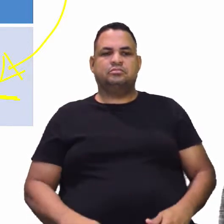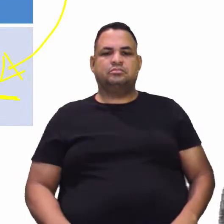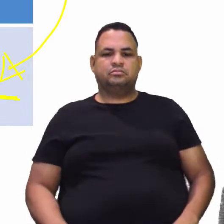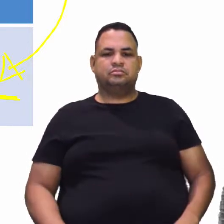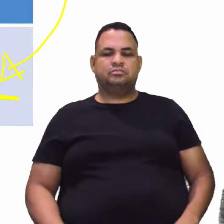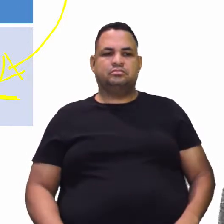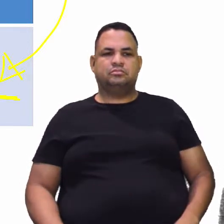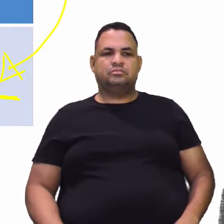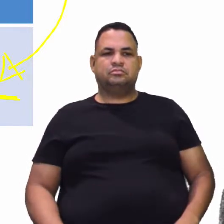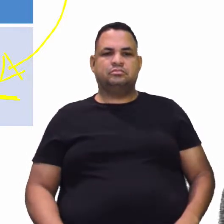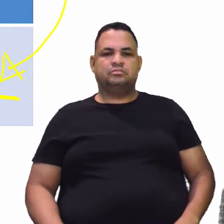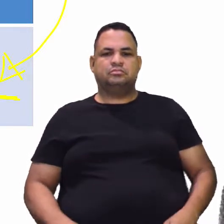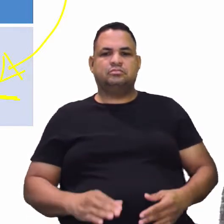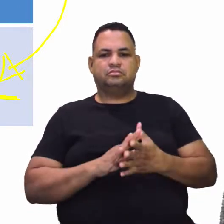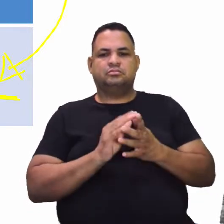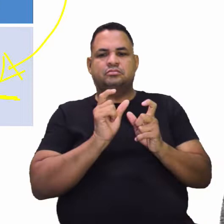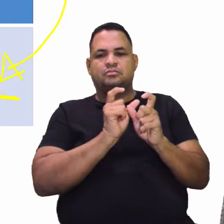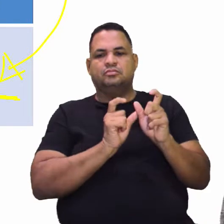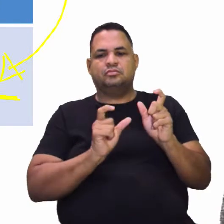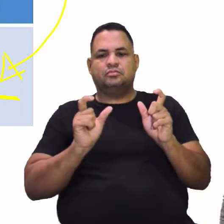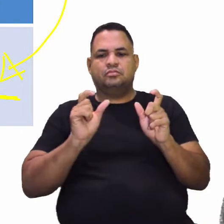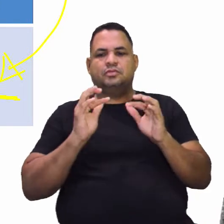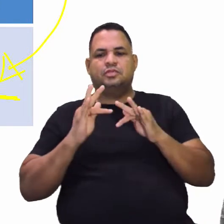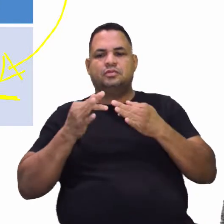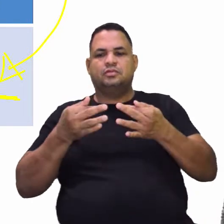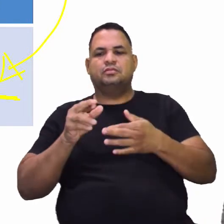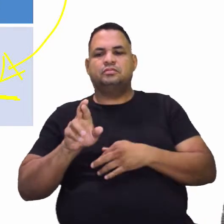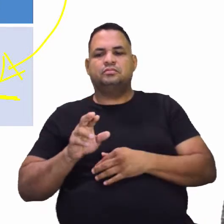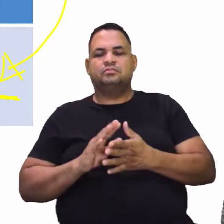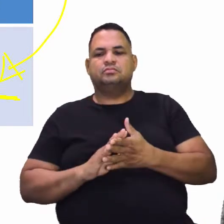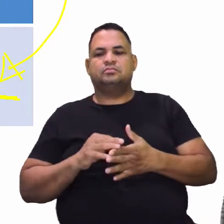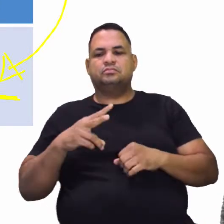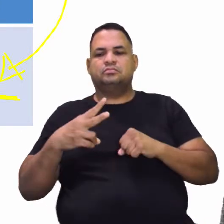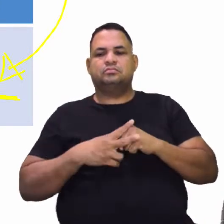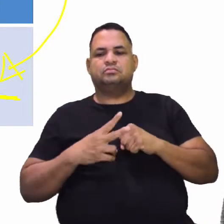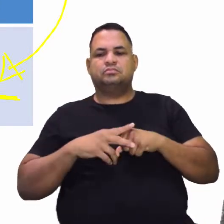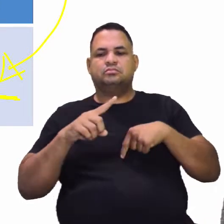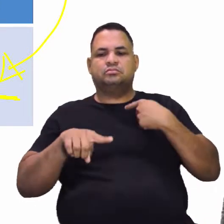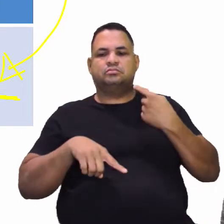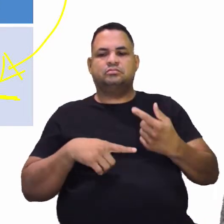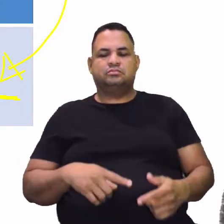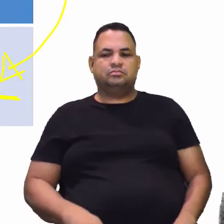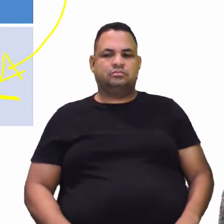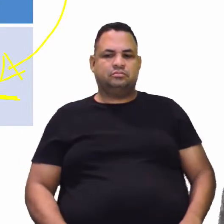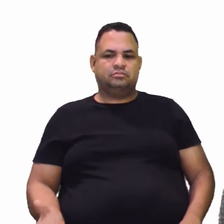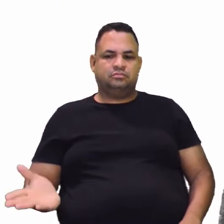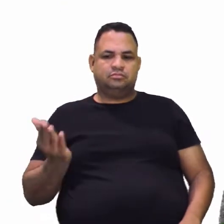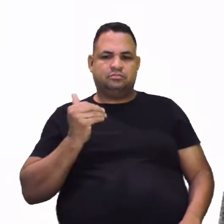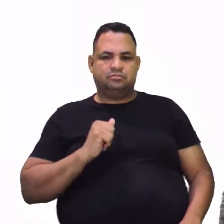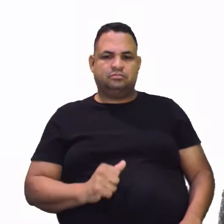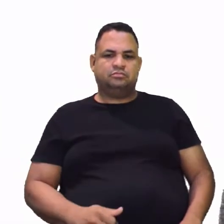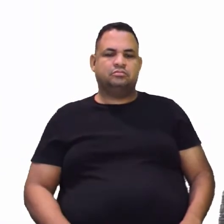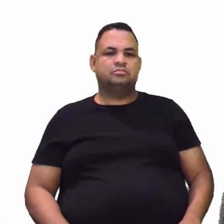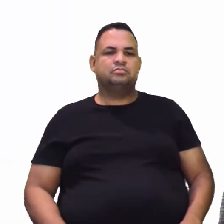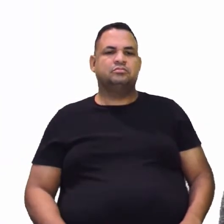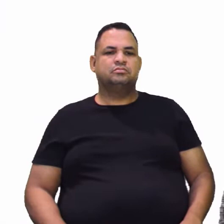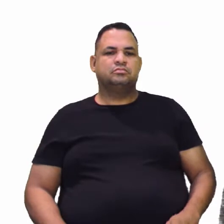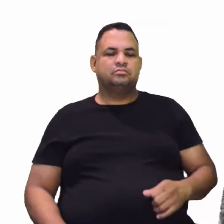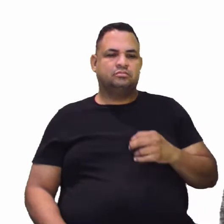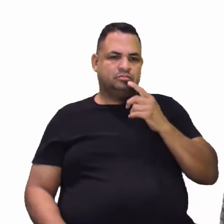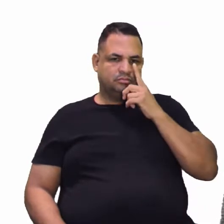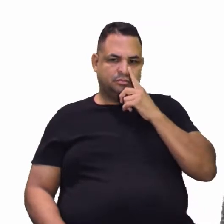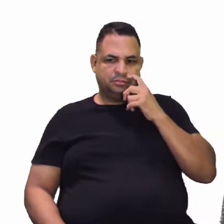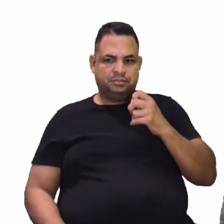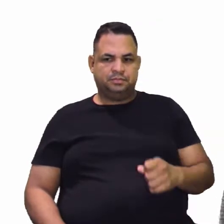é um sufixo que é adicionado ao fim do verbo, né? E a gente vai ver isso já já. Vamos lá?